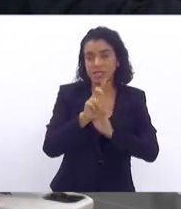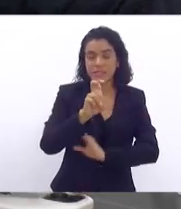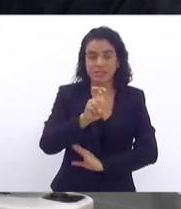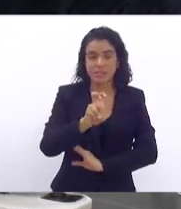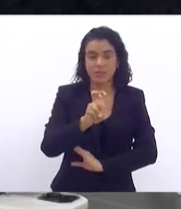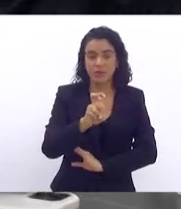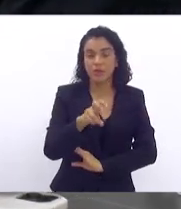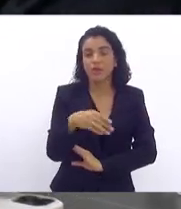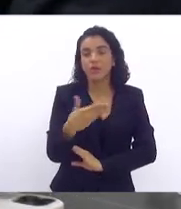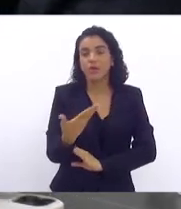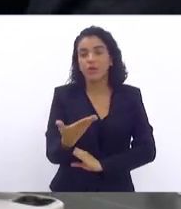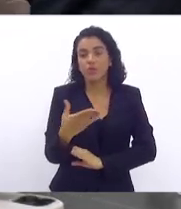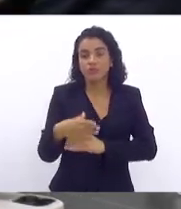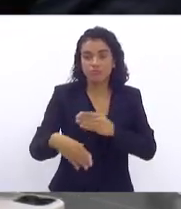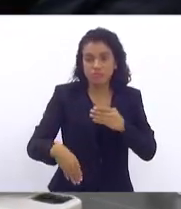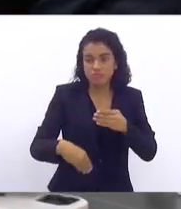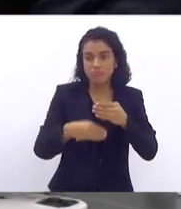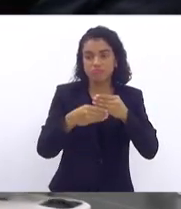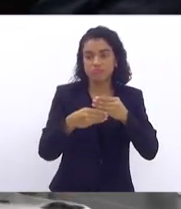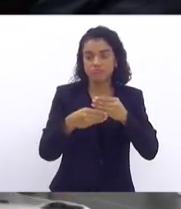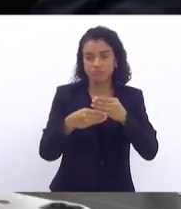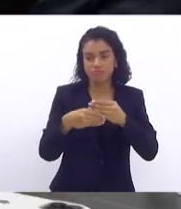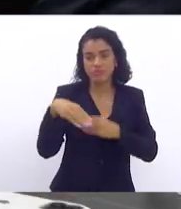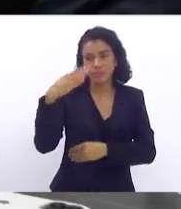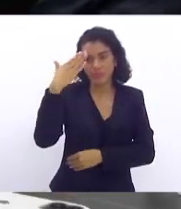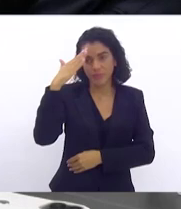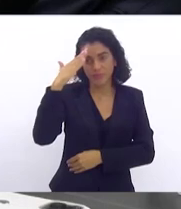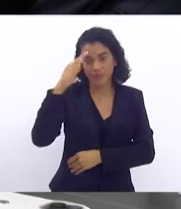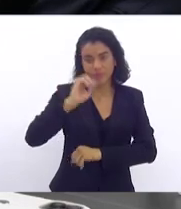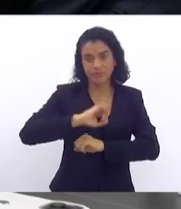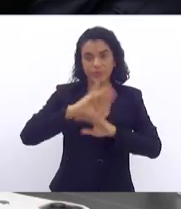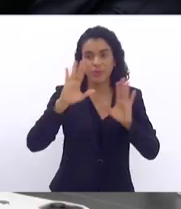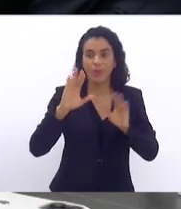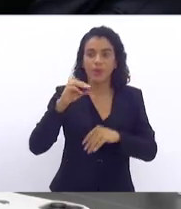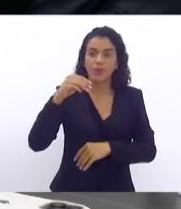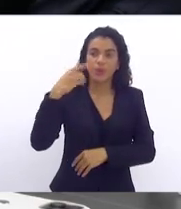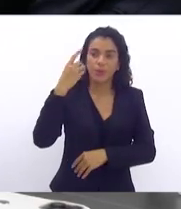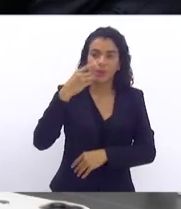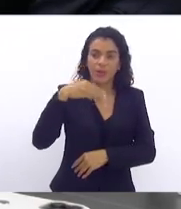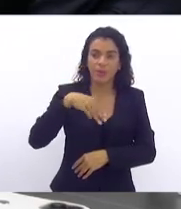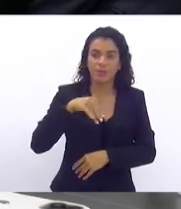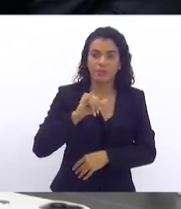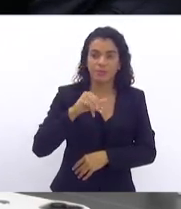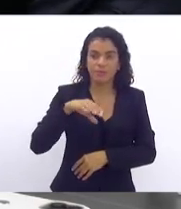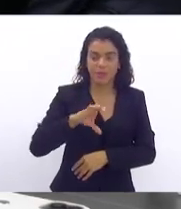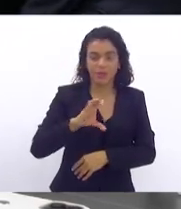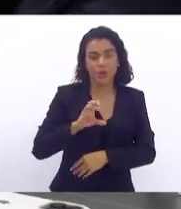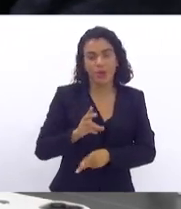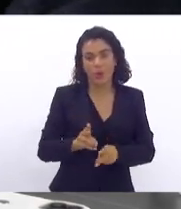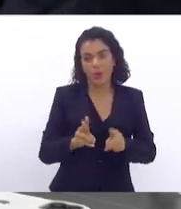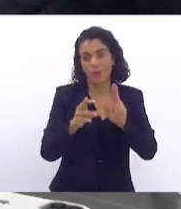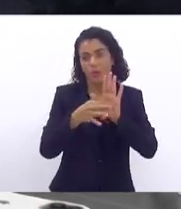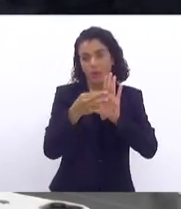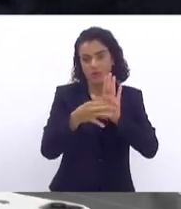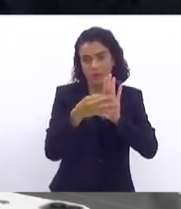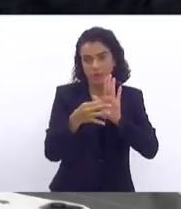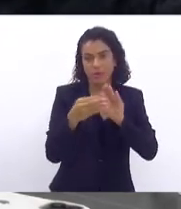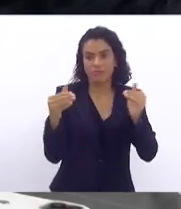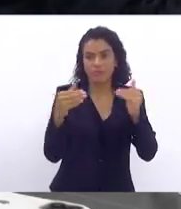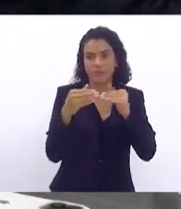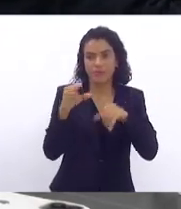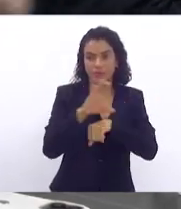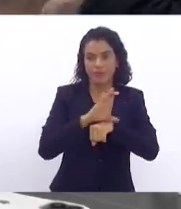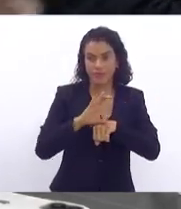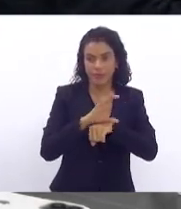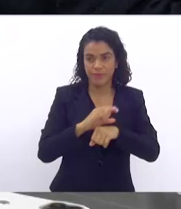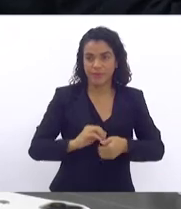adequada, consubstanciado no entendimento que o deputado Mink trouxe. É nesse sentido que eu mantenho o parecer pela constitucionalidade e o defendo aqui